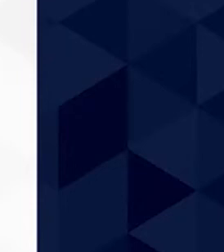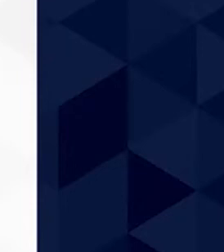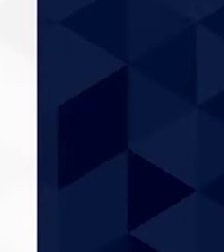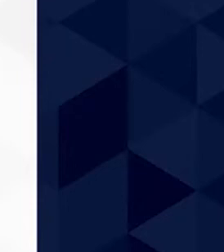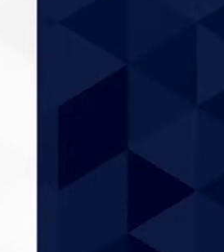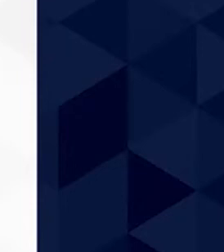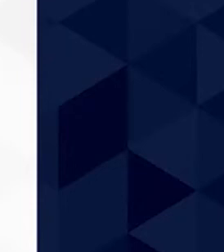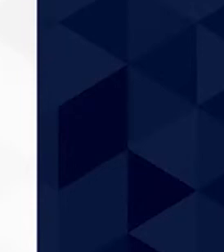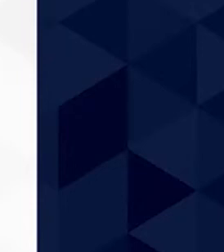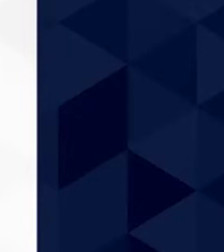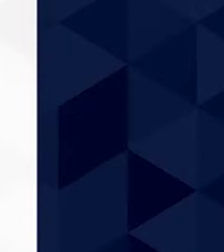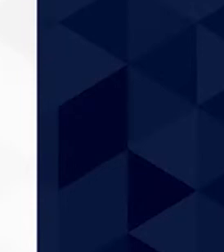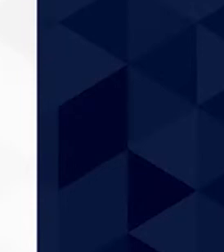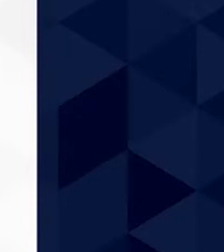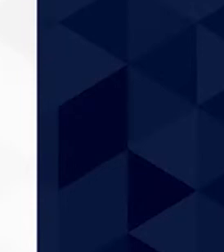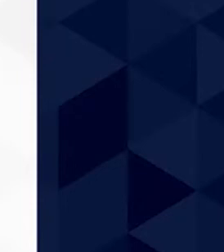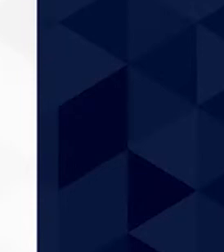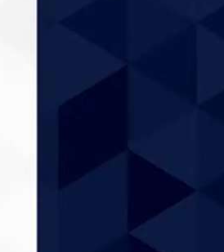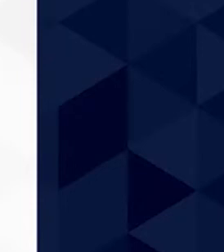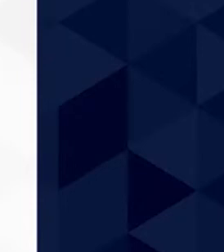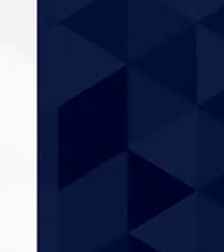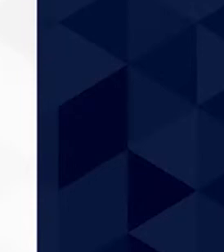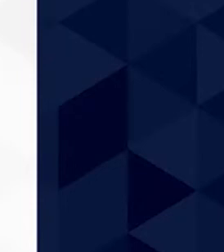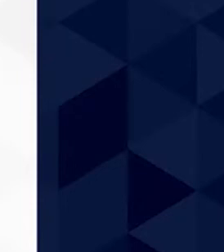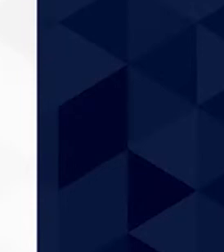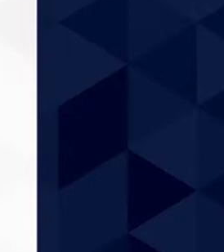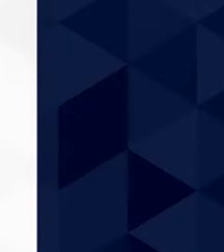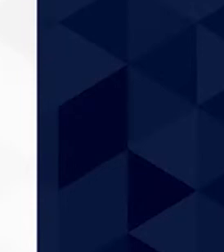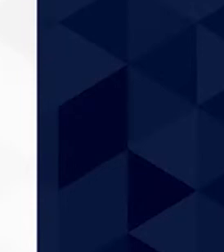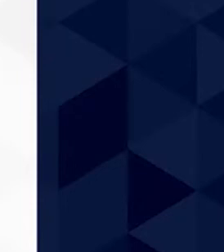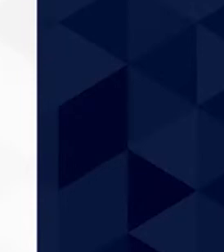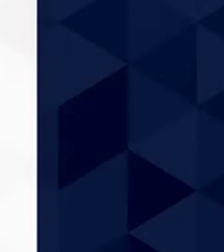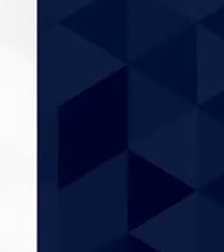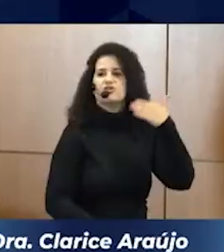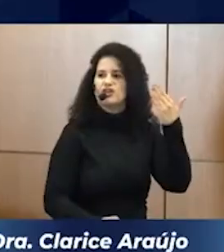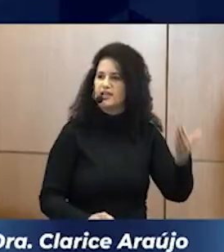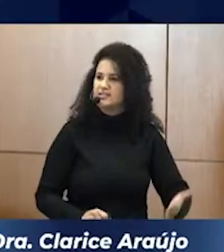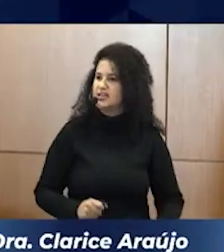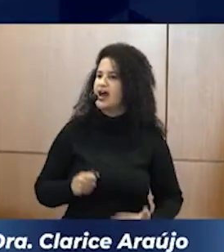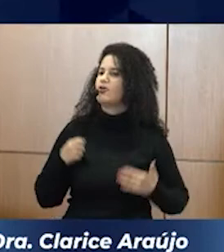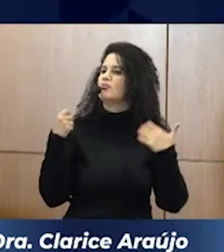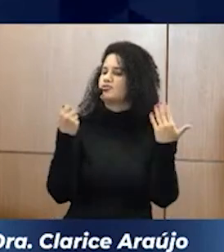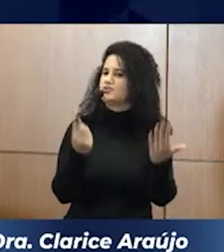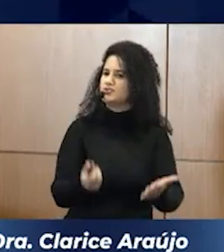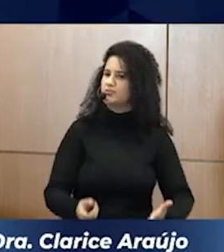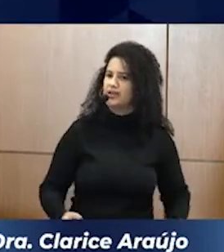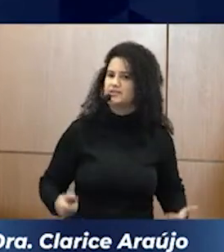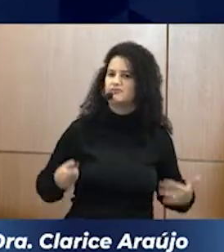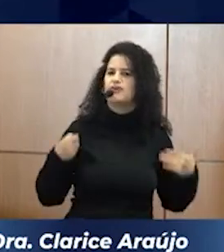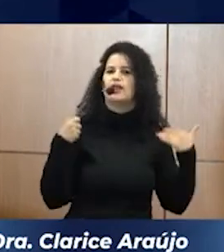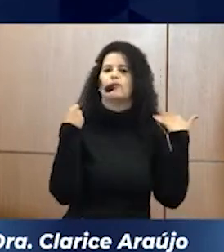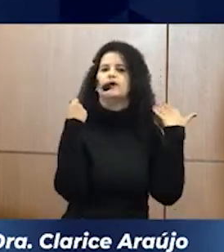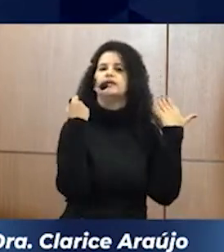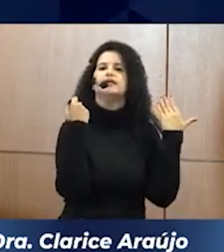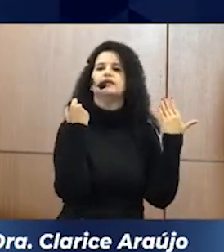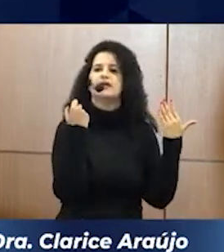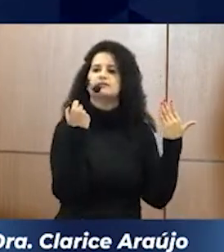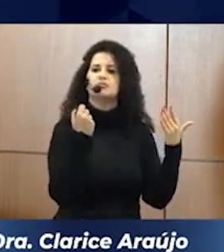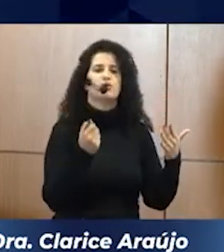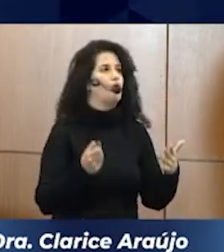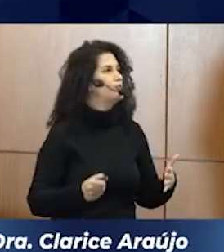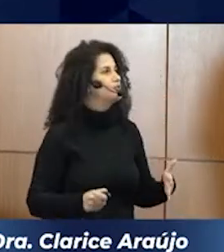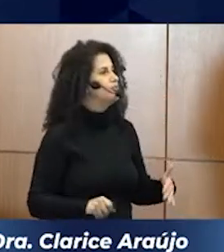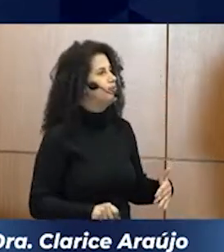Que está para cima, vale a pena. Que está para baixo, não. Né? Então, depois de analisar, como a professora Marisa falou aqui,